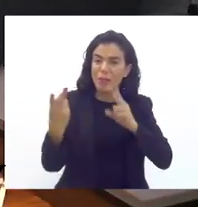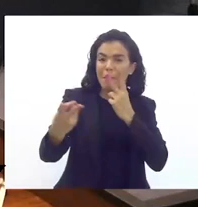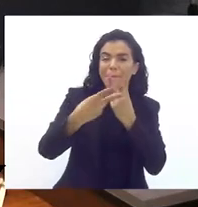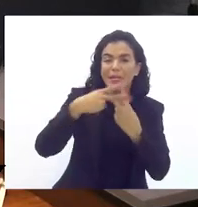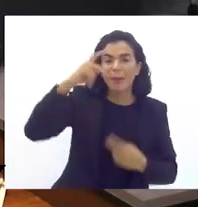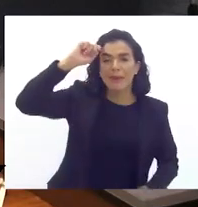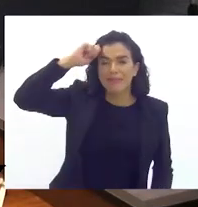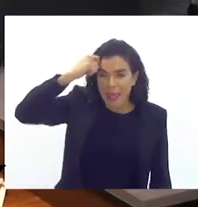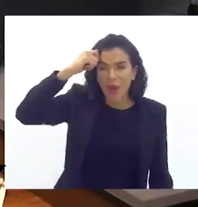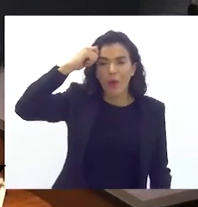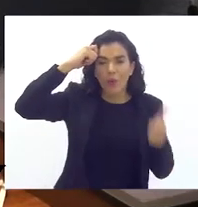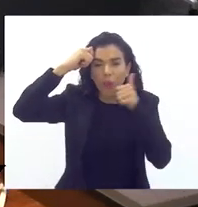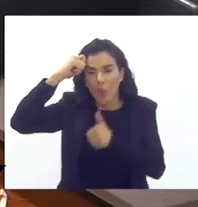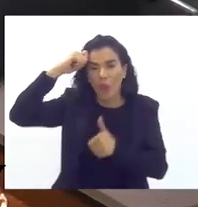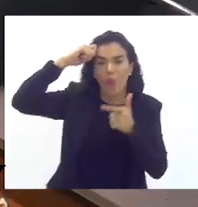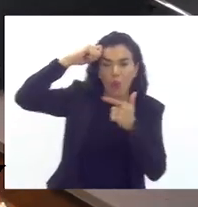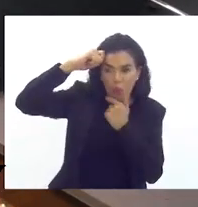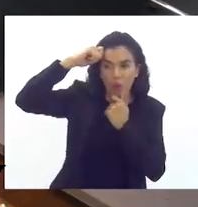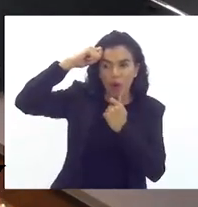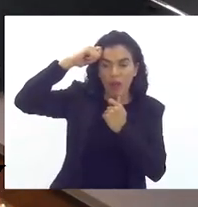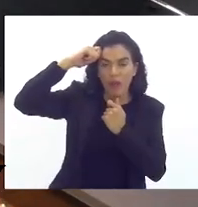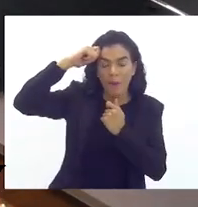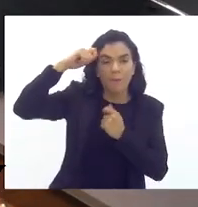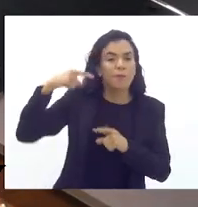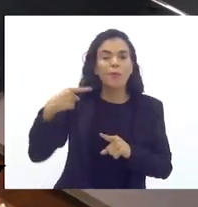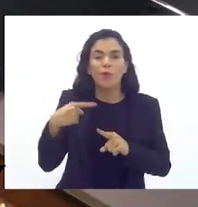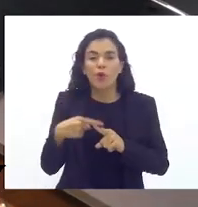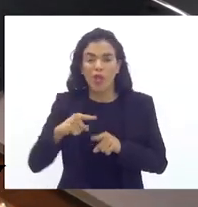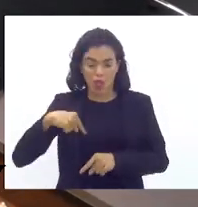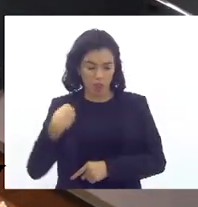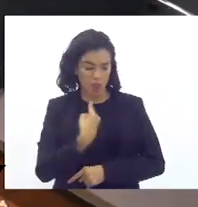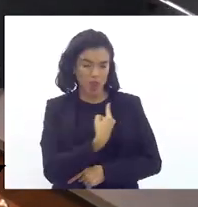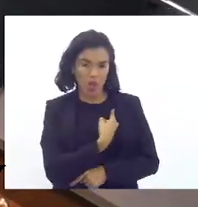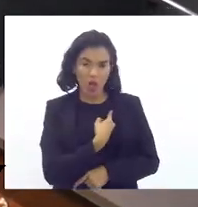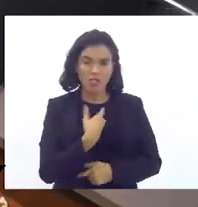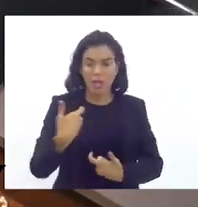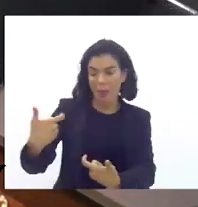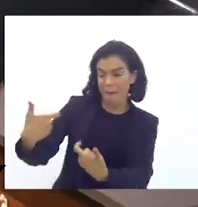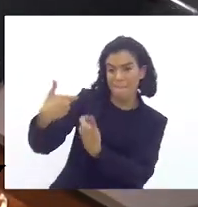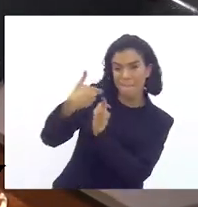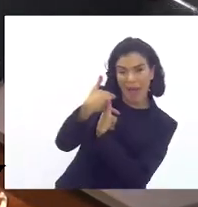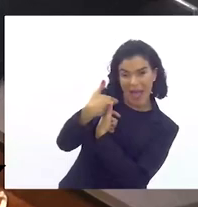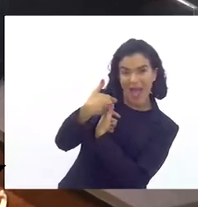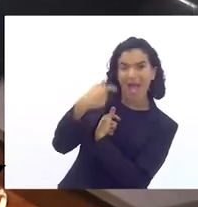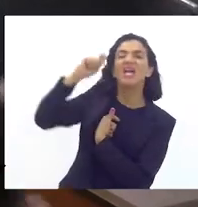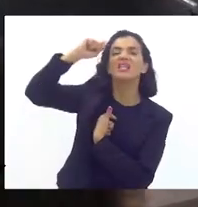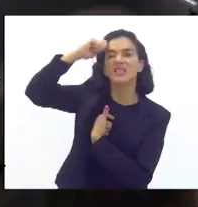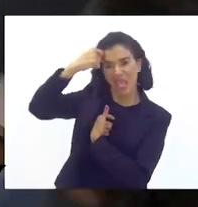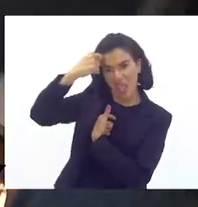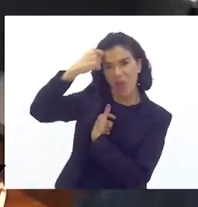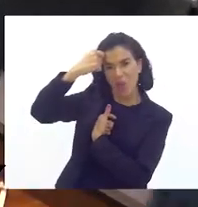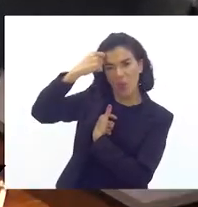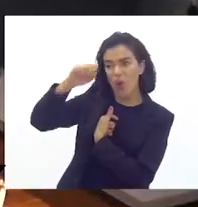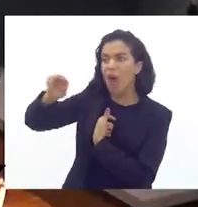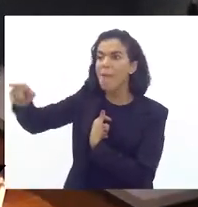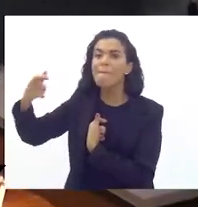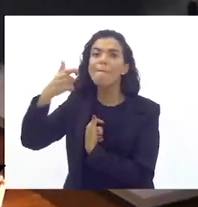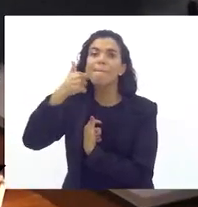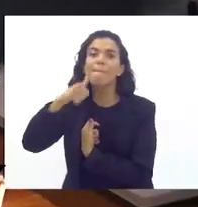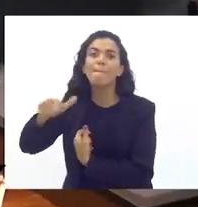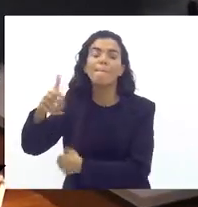e negros porque quando nós somos assaltados na rua por não negro